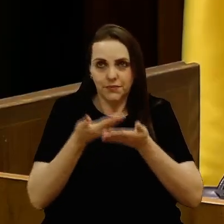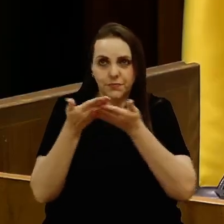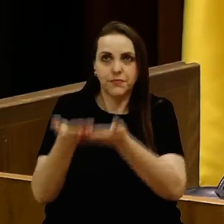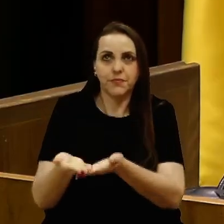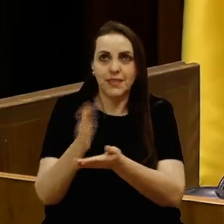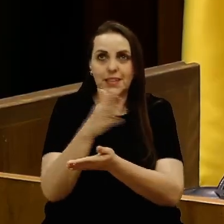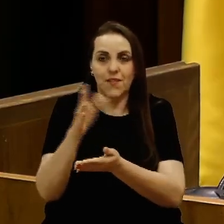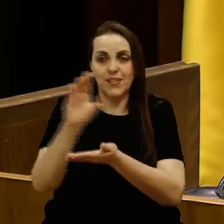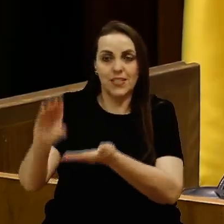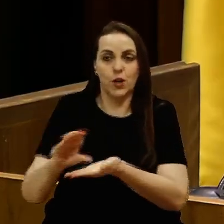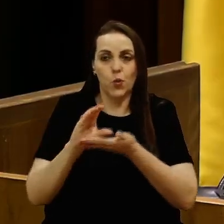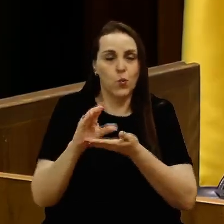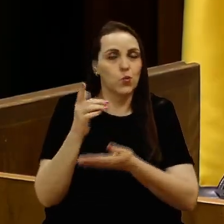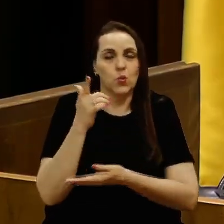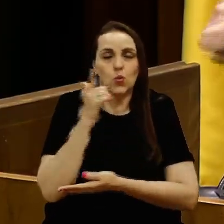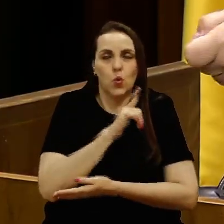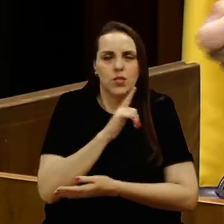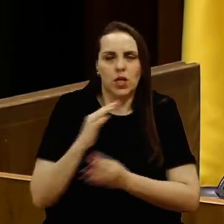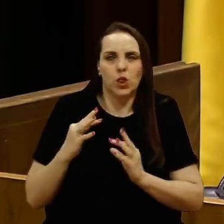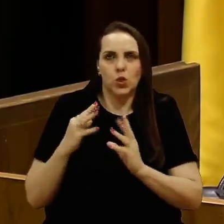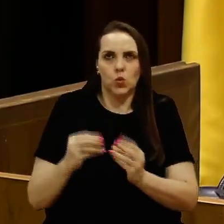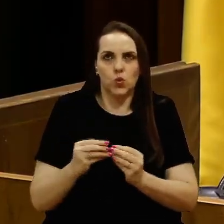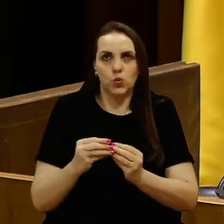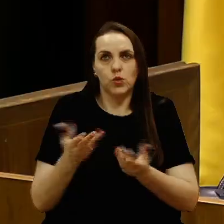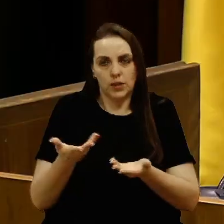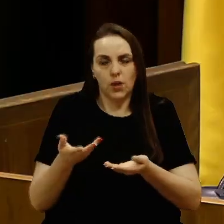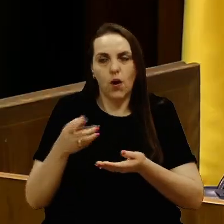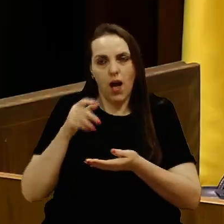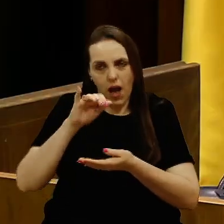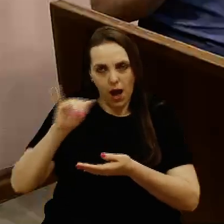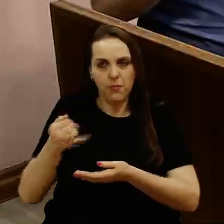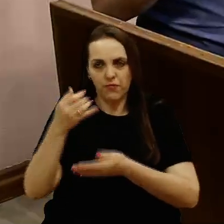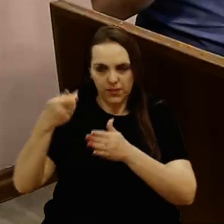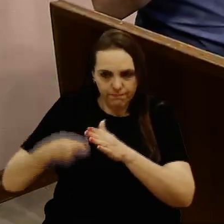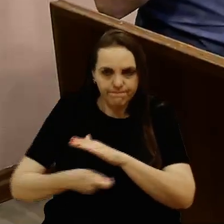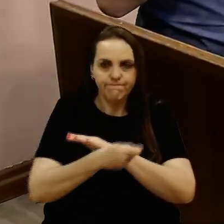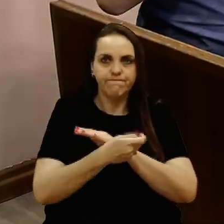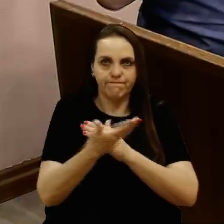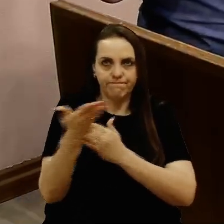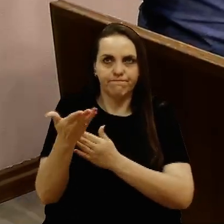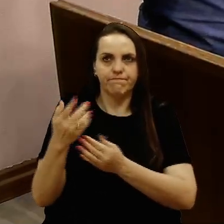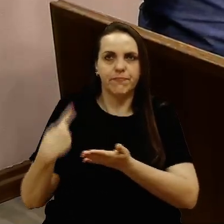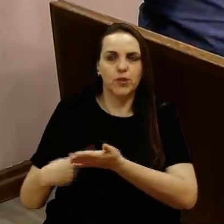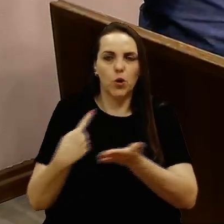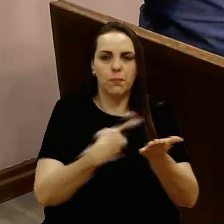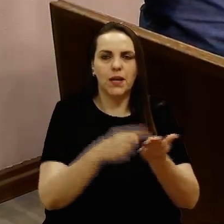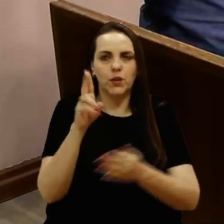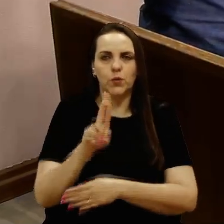nós iremos encampar com esse valor aqui de contrapartida. Pode passar?